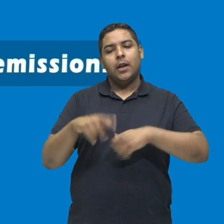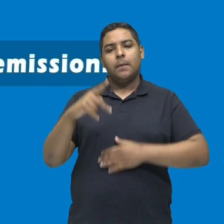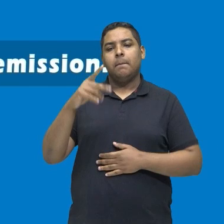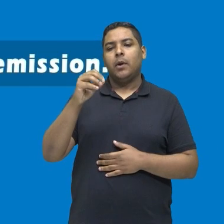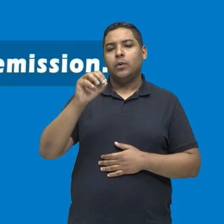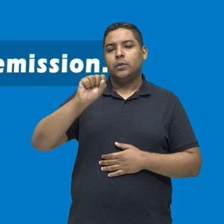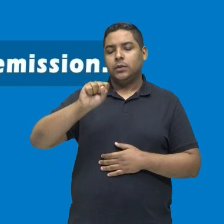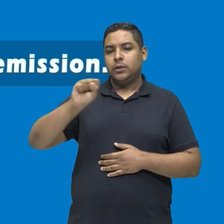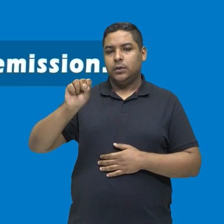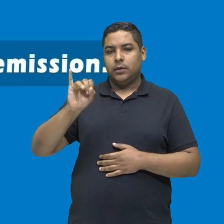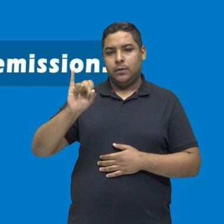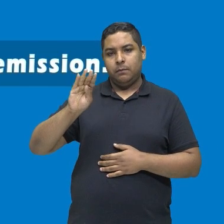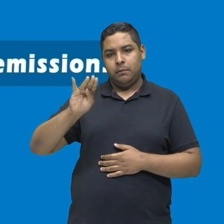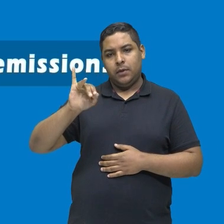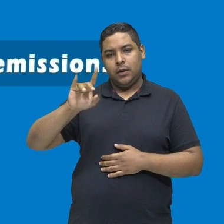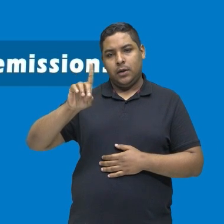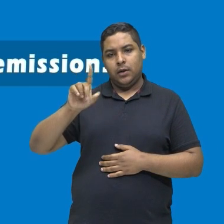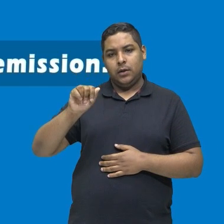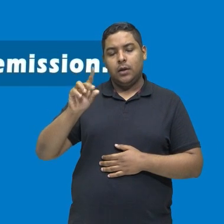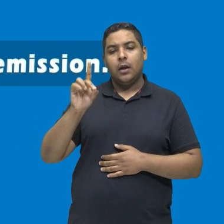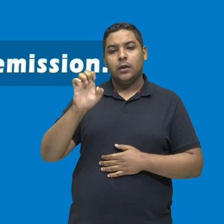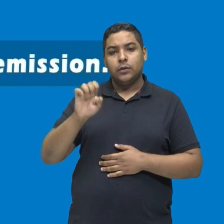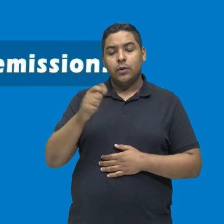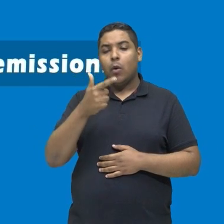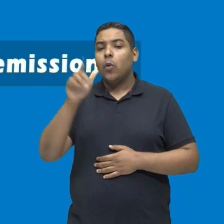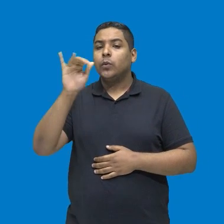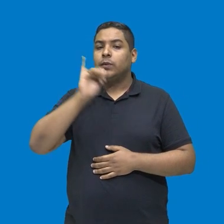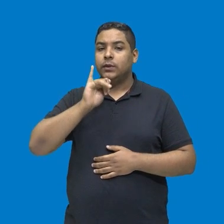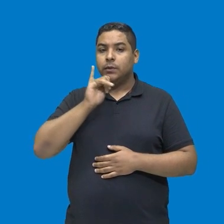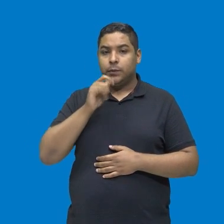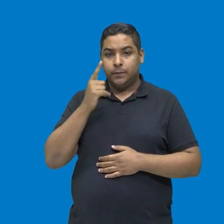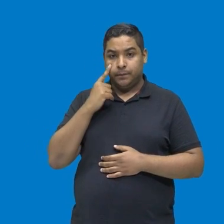de possibilidade. Outra situação.